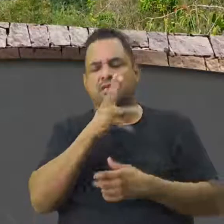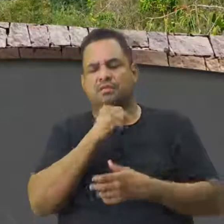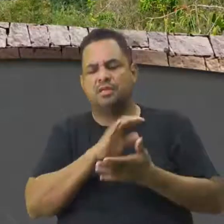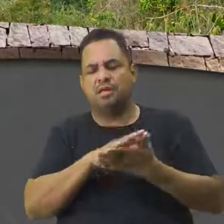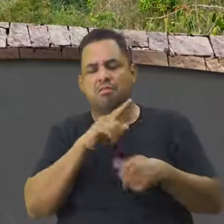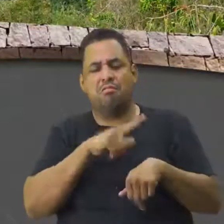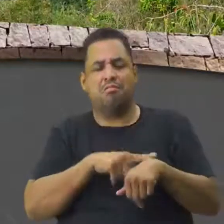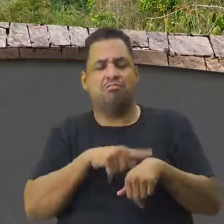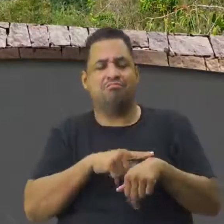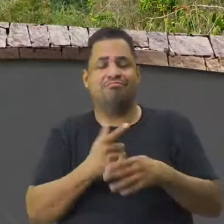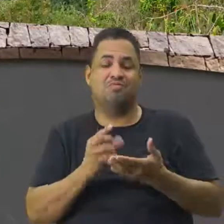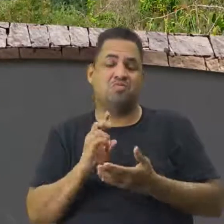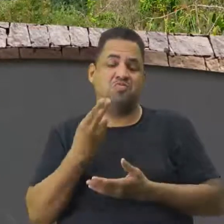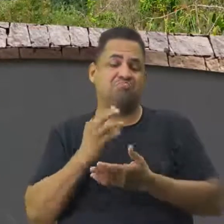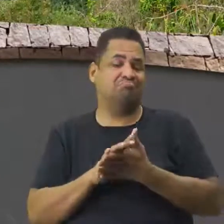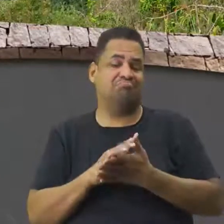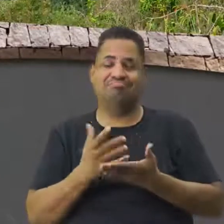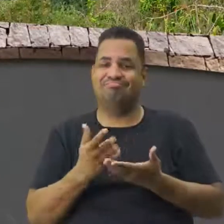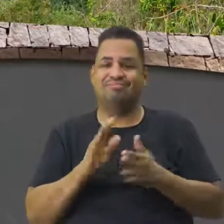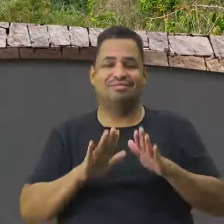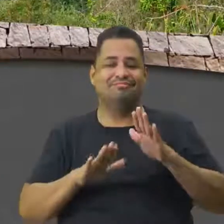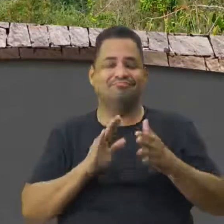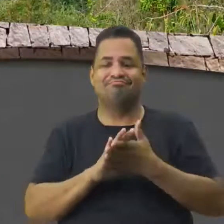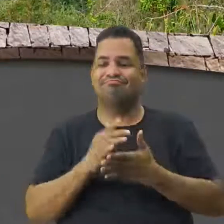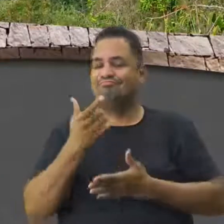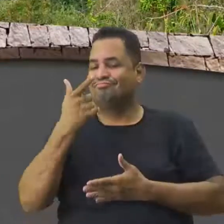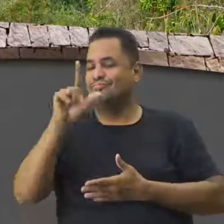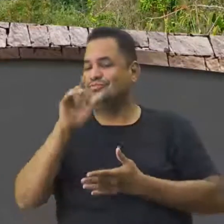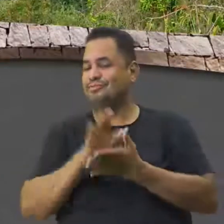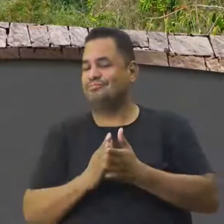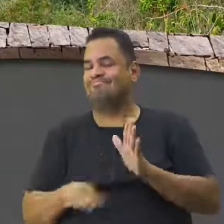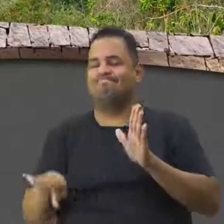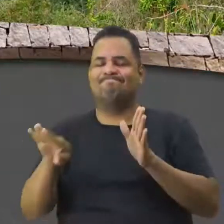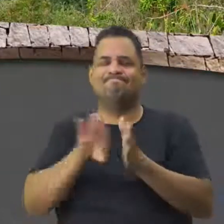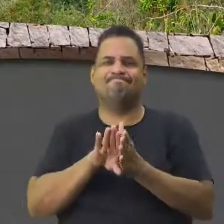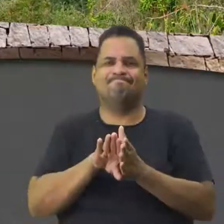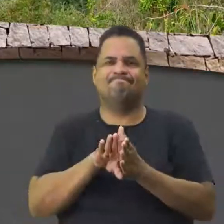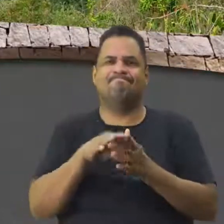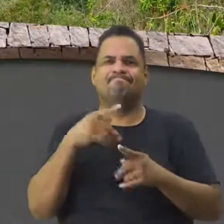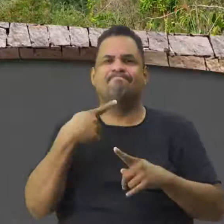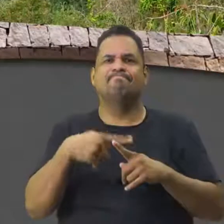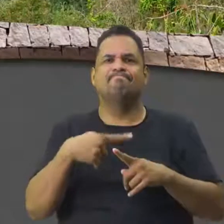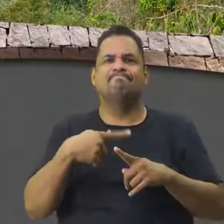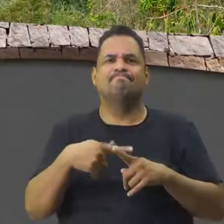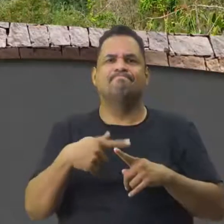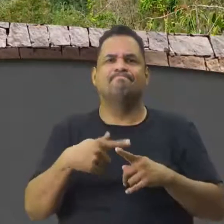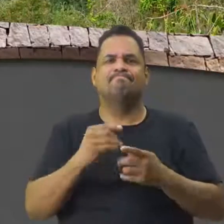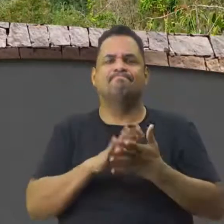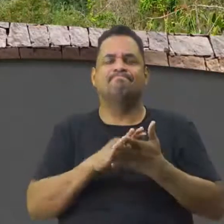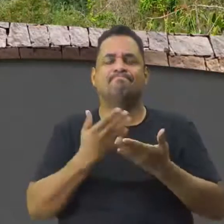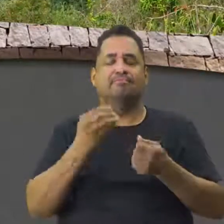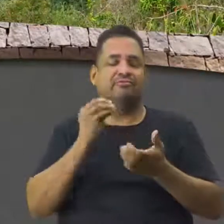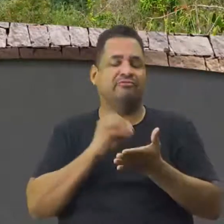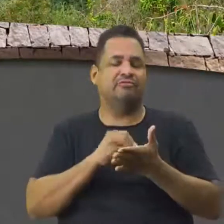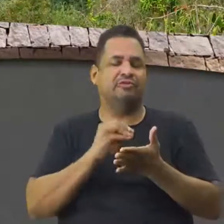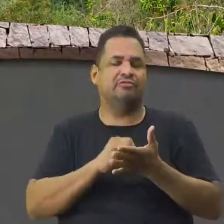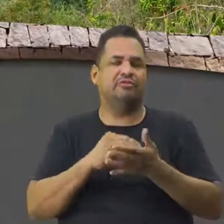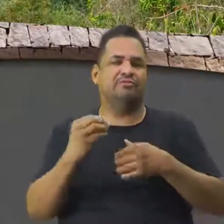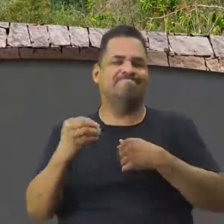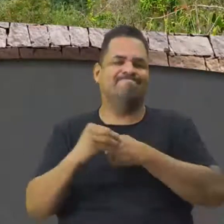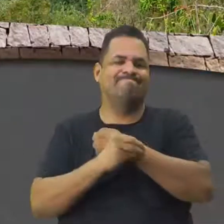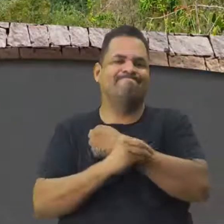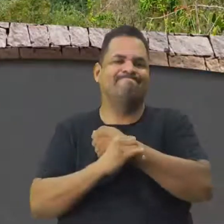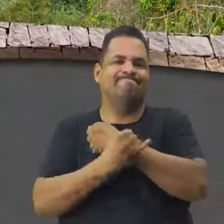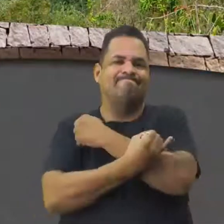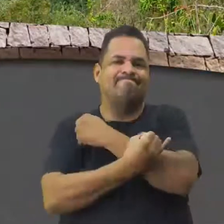conseguir nem chegar. Por causa de quê? infraestrutura.